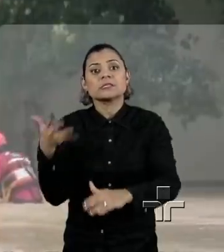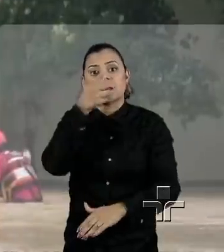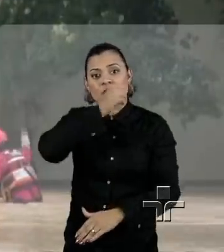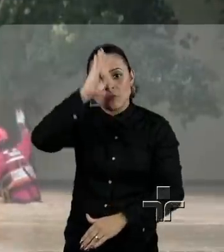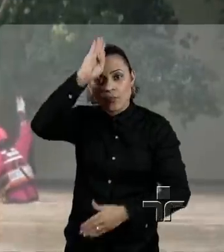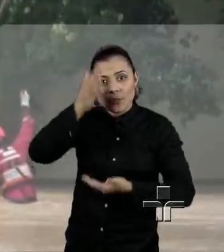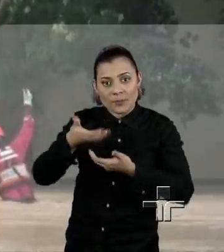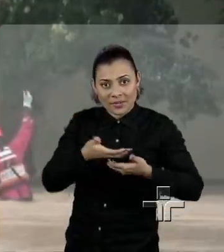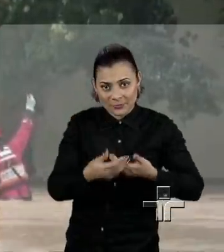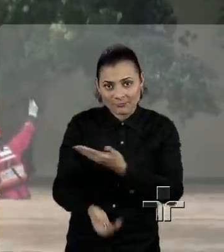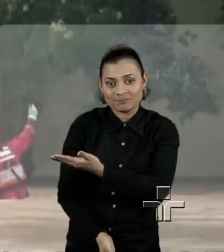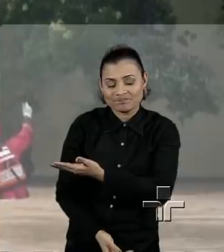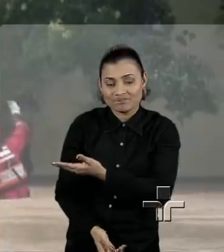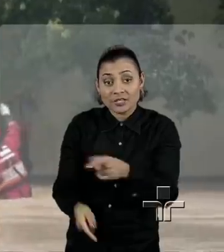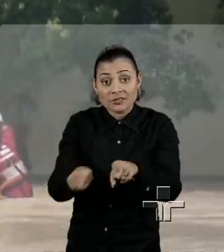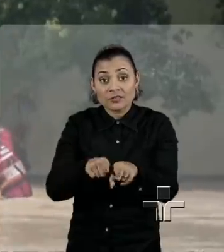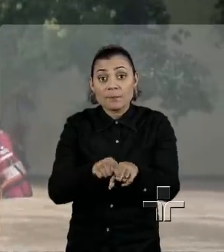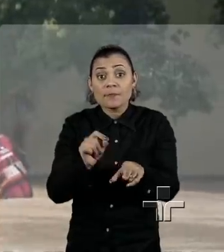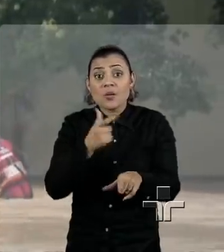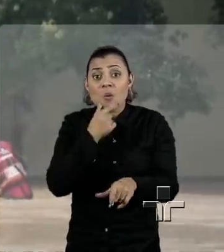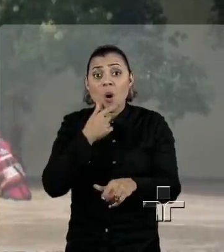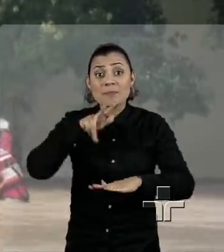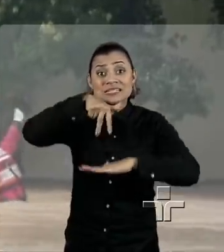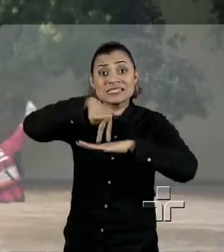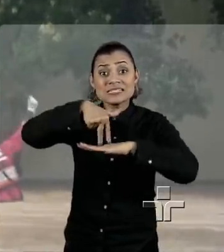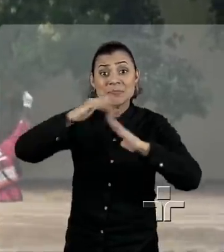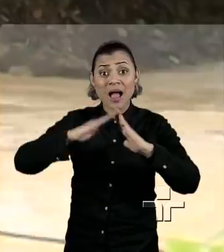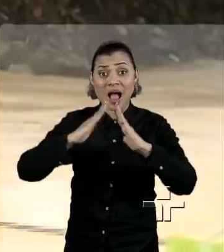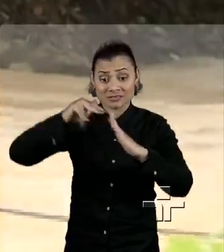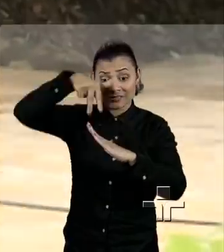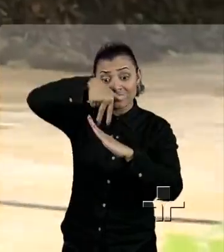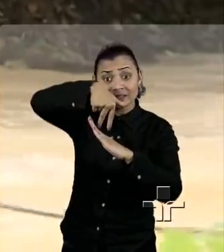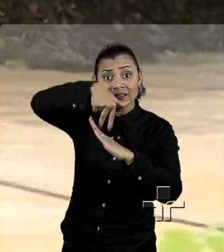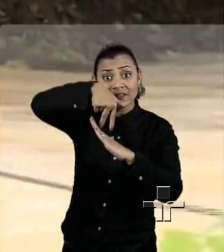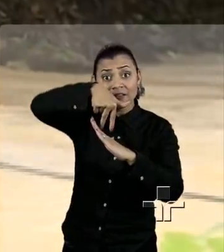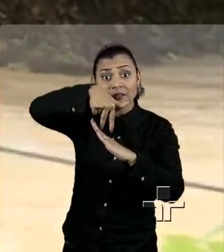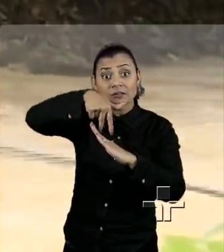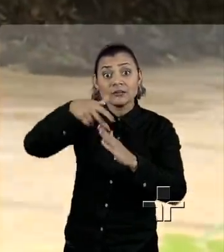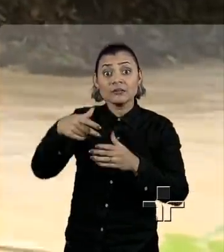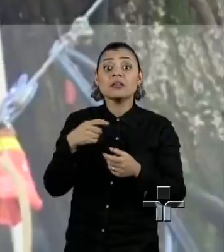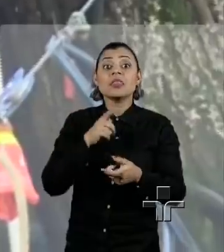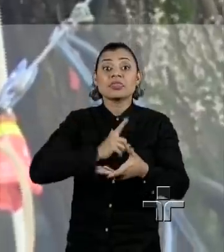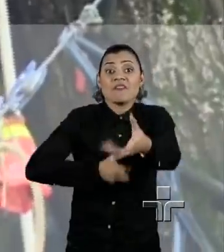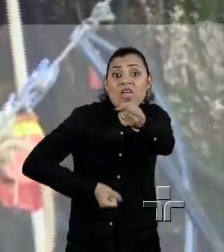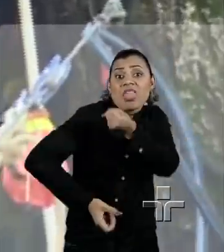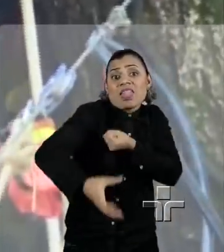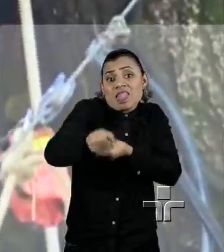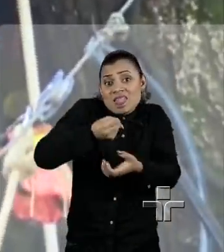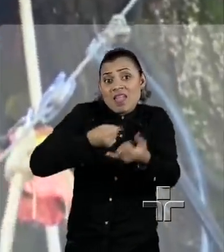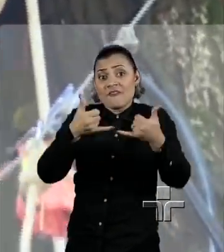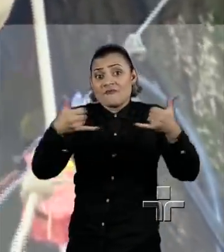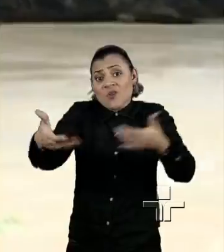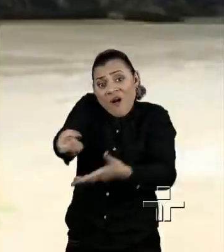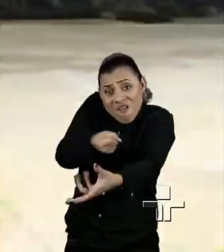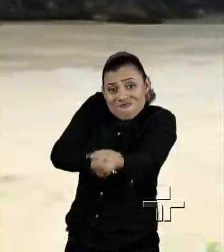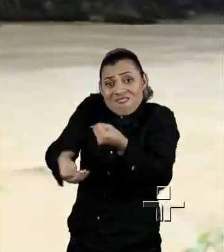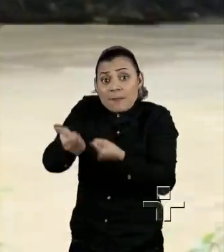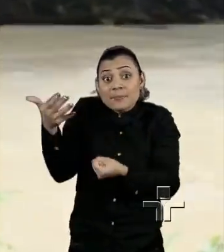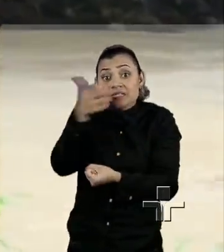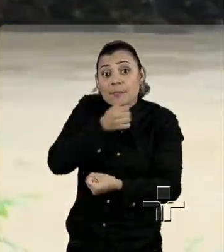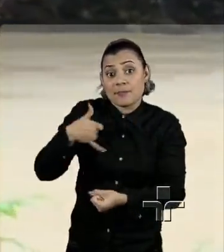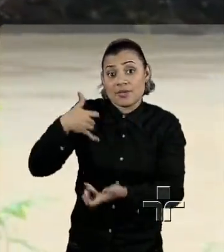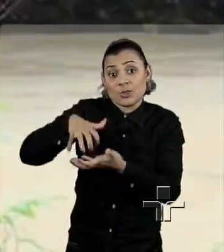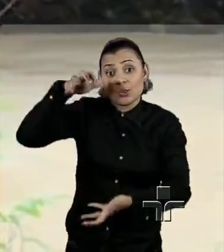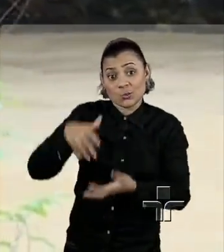bombeiros. Em outro ponto, este morador se abrigou em cima do telhado. Uma espécie de rapel foi montado pela equipe de resgate para salvar este idoso,